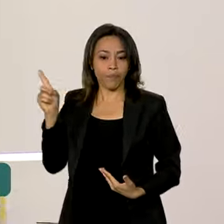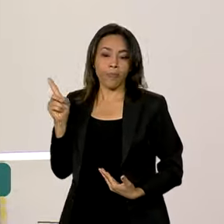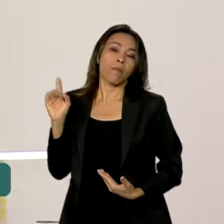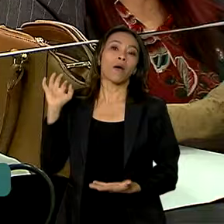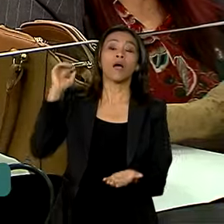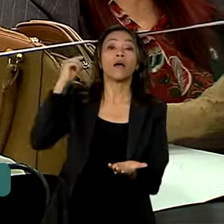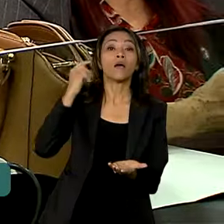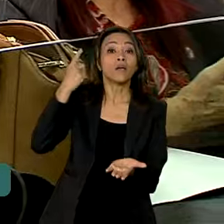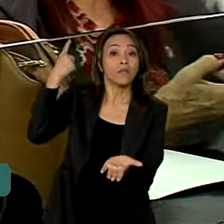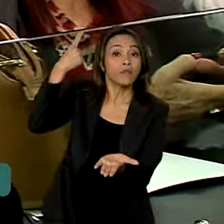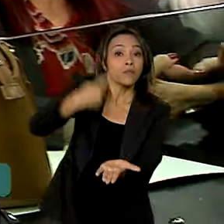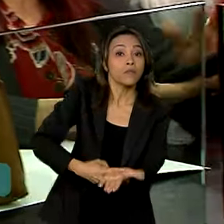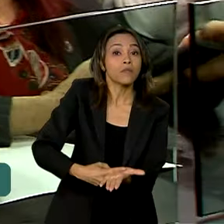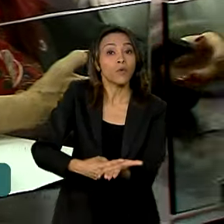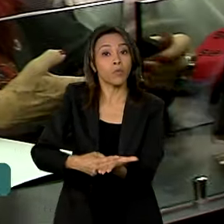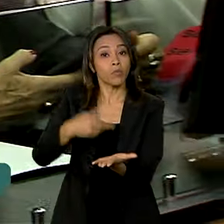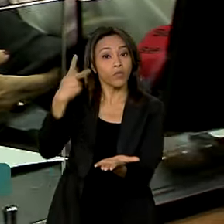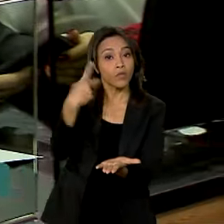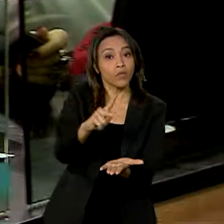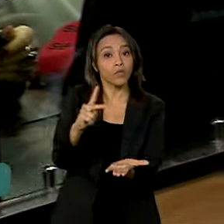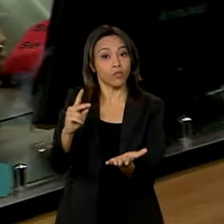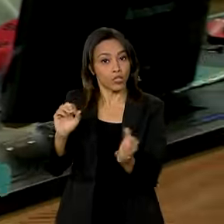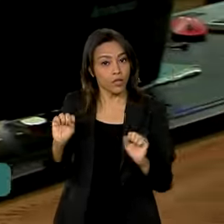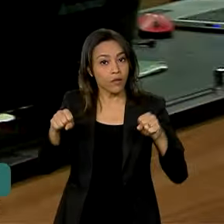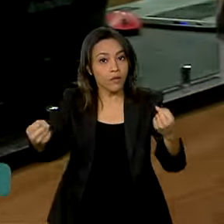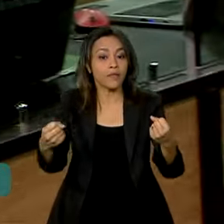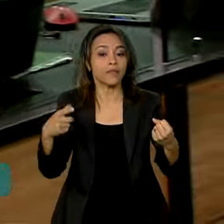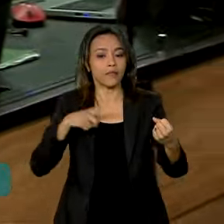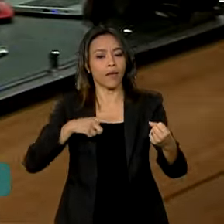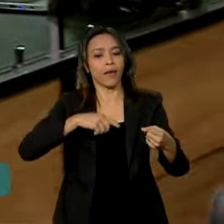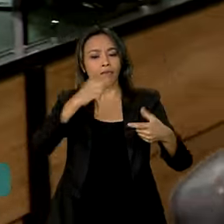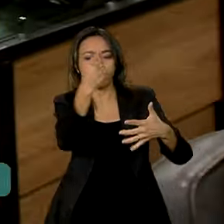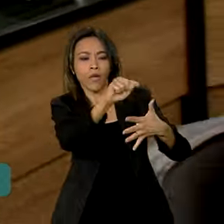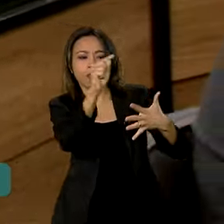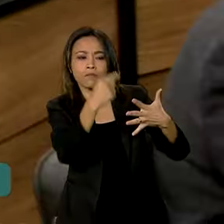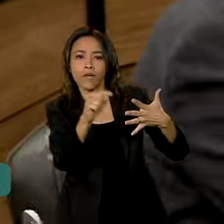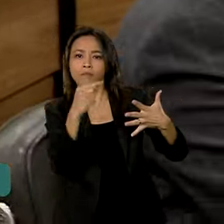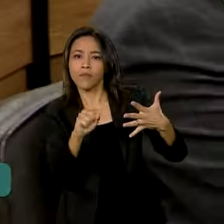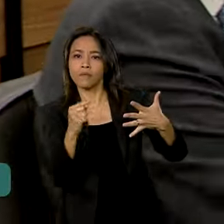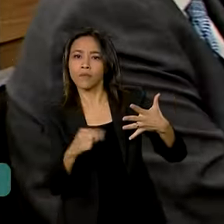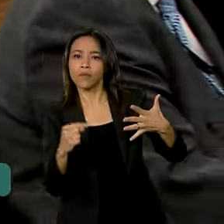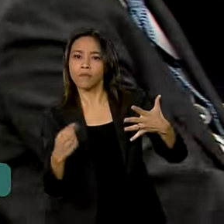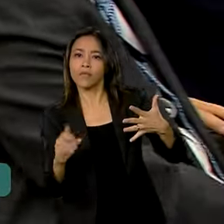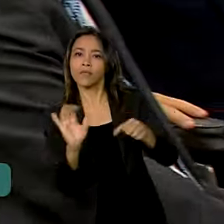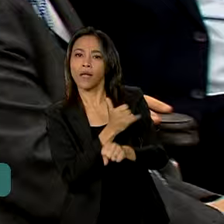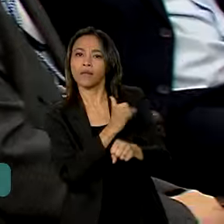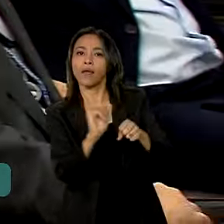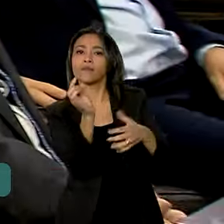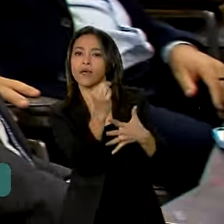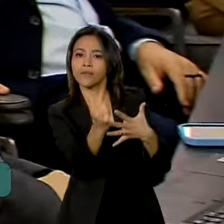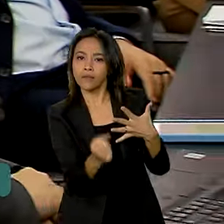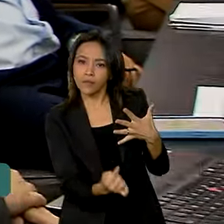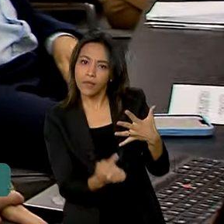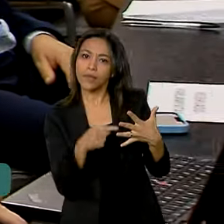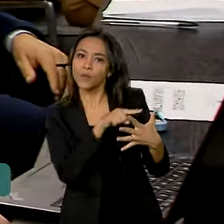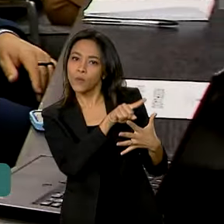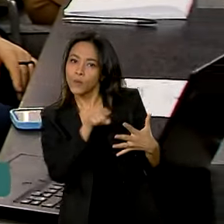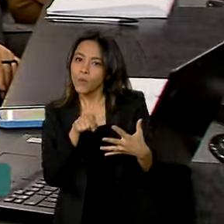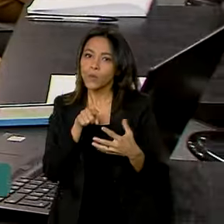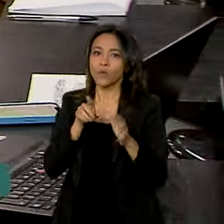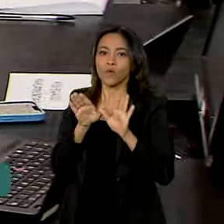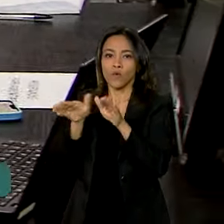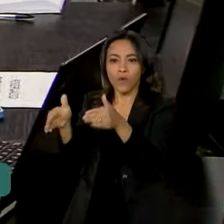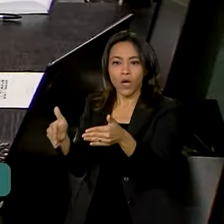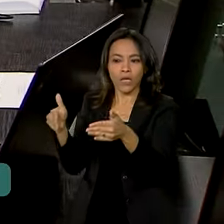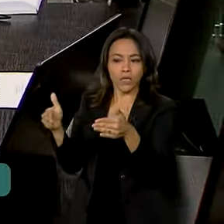do cidadão, o CNDH promove ações preventivas, protetivas e reparadoras frente a